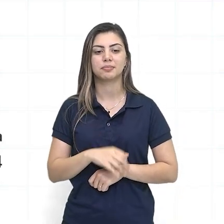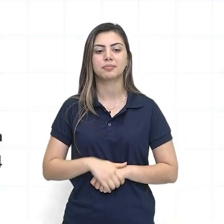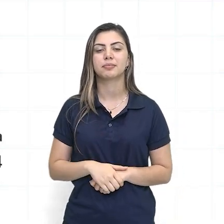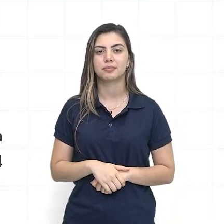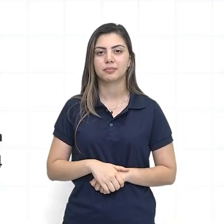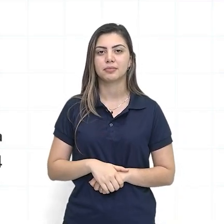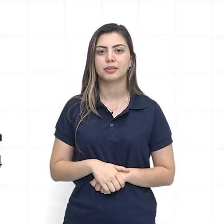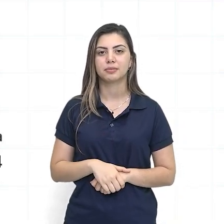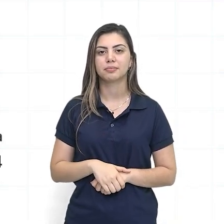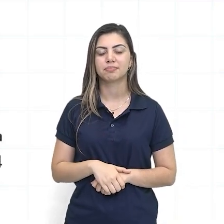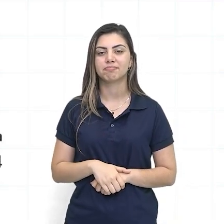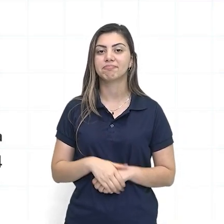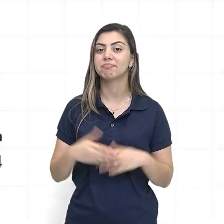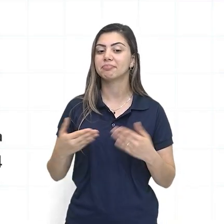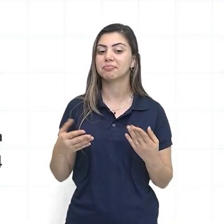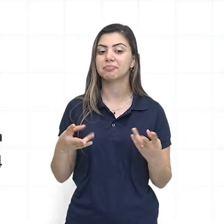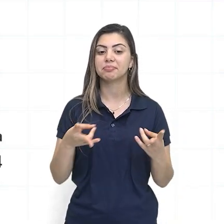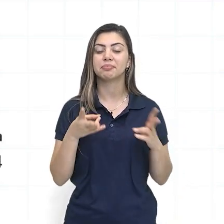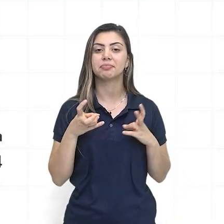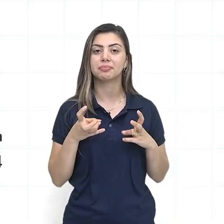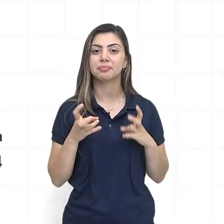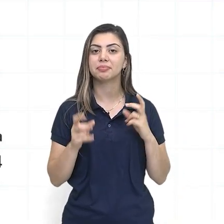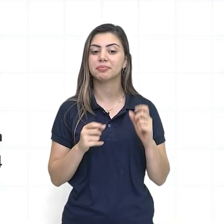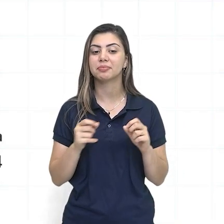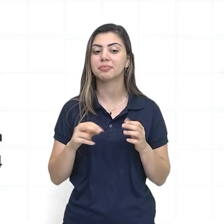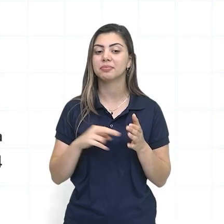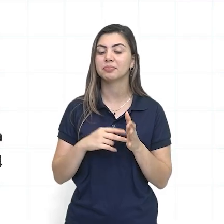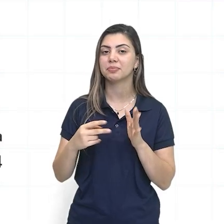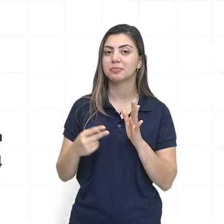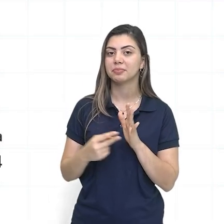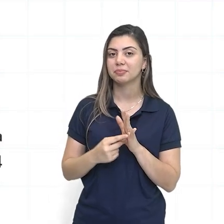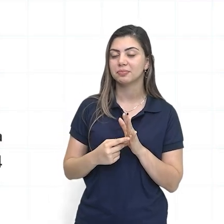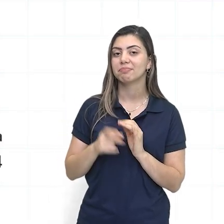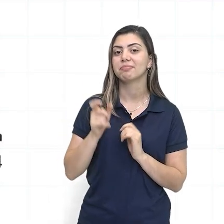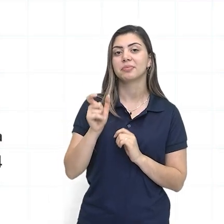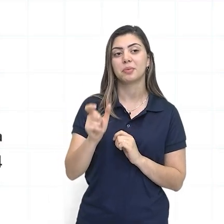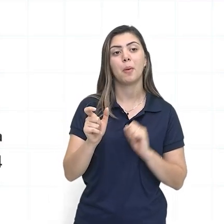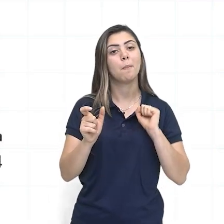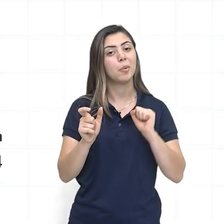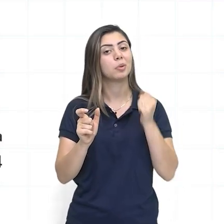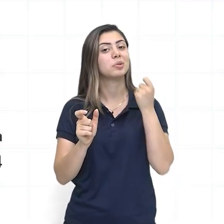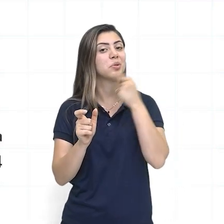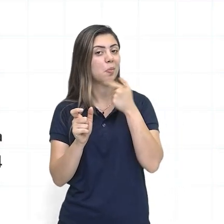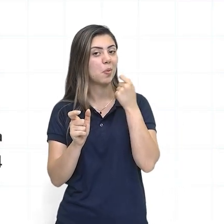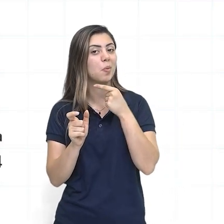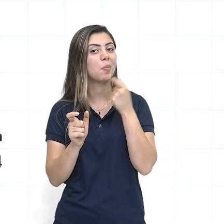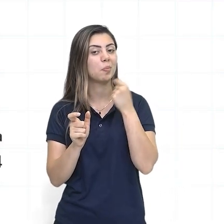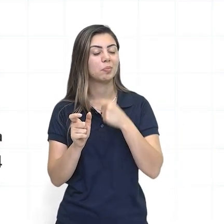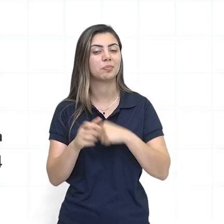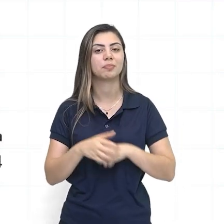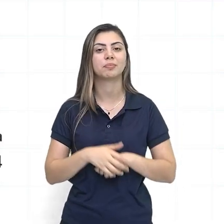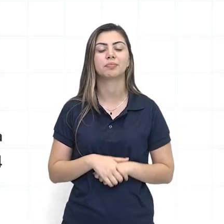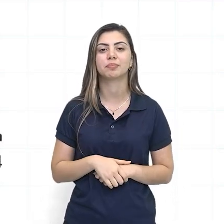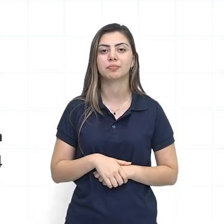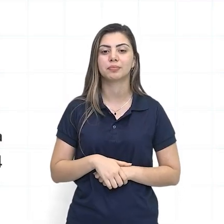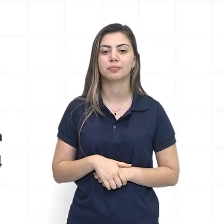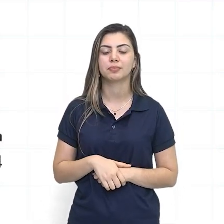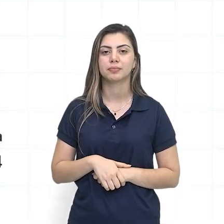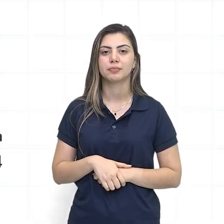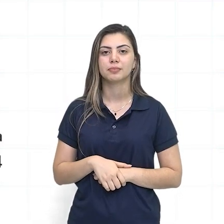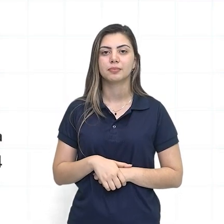Então observem também que o sentido da palavra pode gerar humor, né?